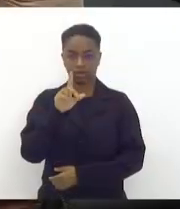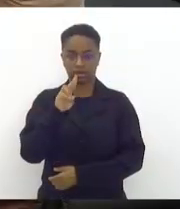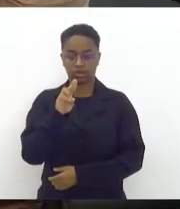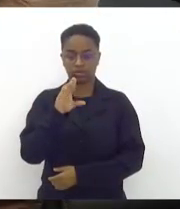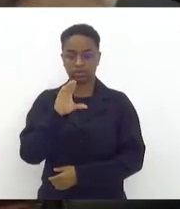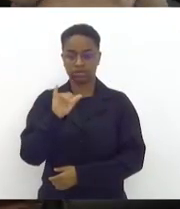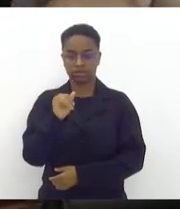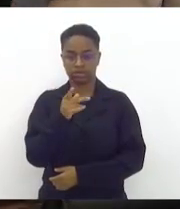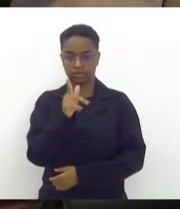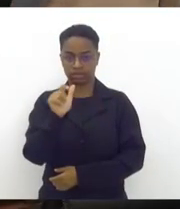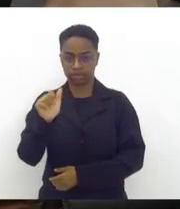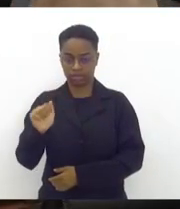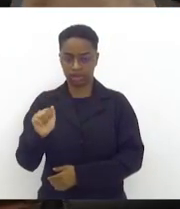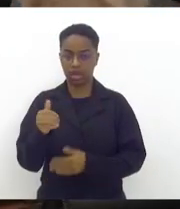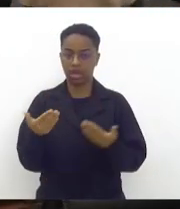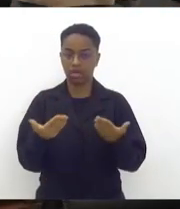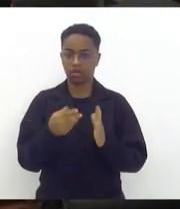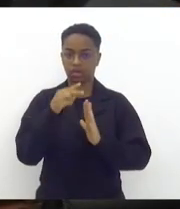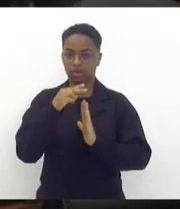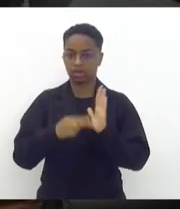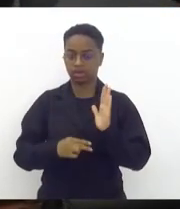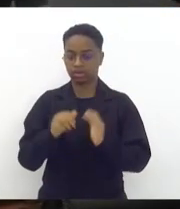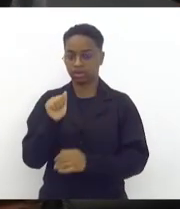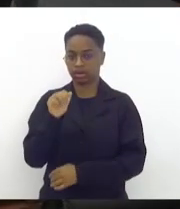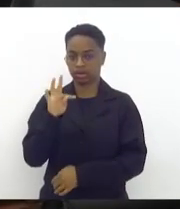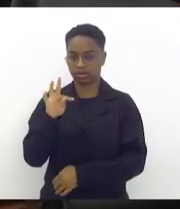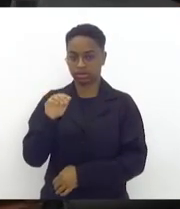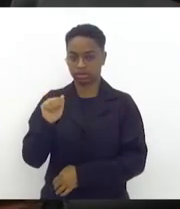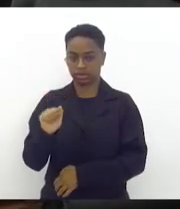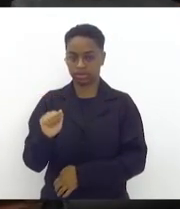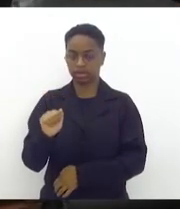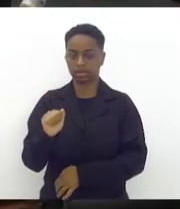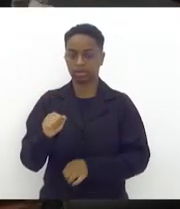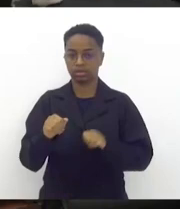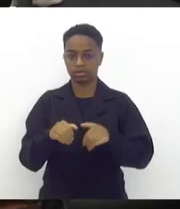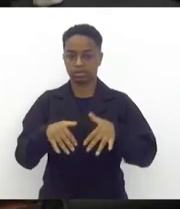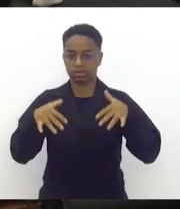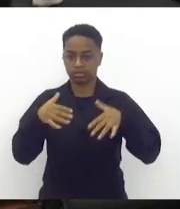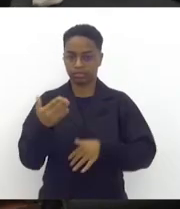Lucinha para fazer a leitura da ata da sessão anterior.